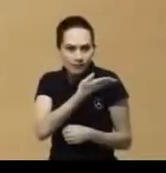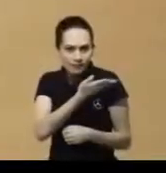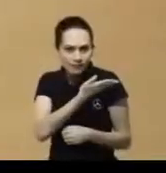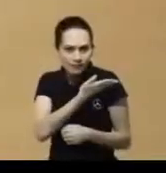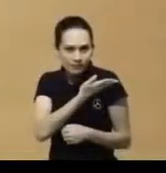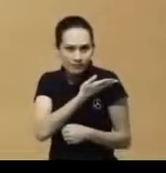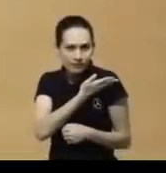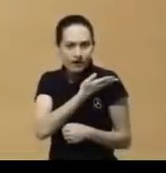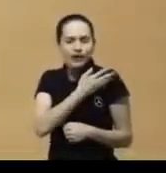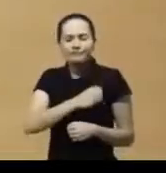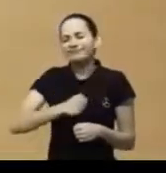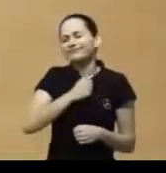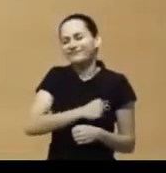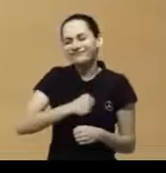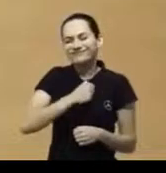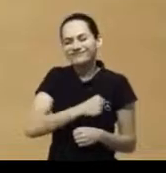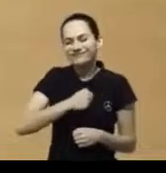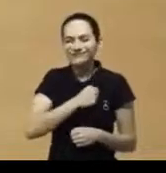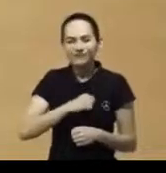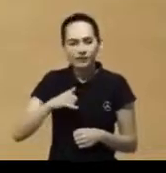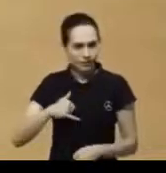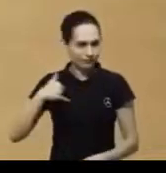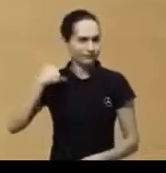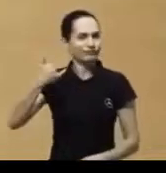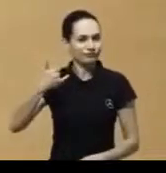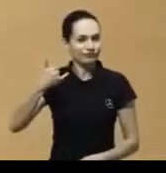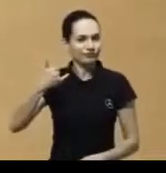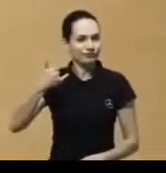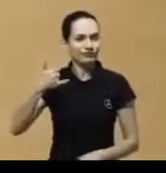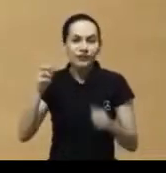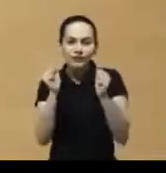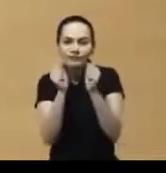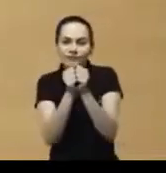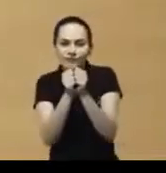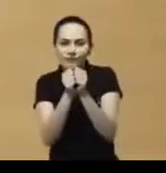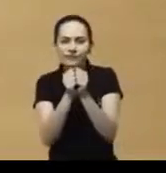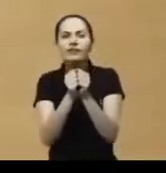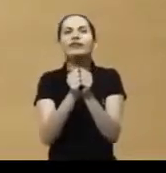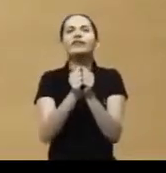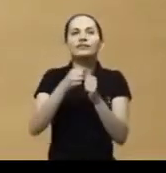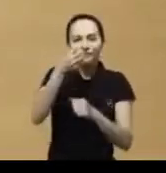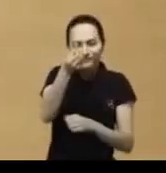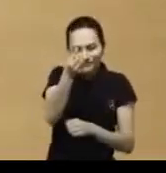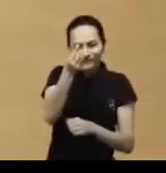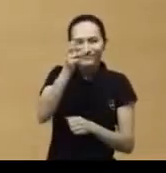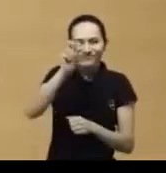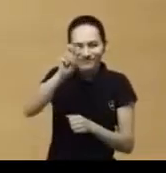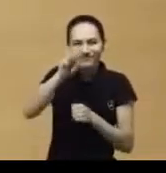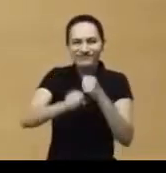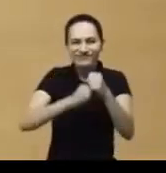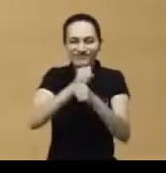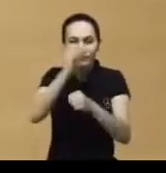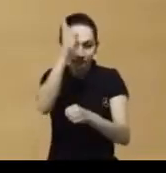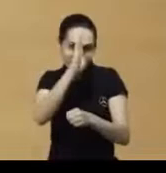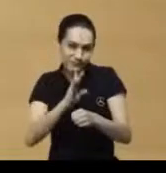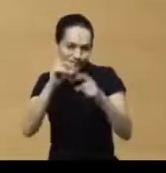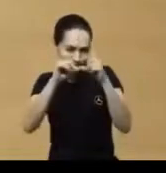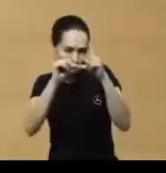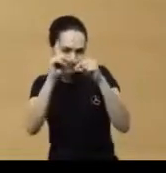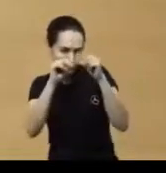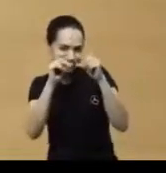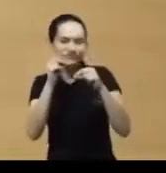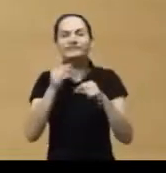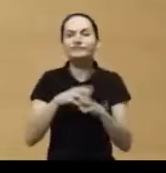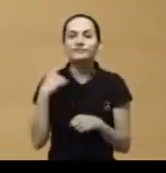Amigos é um imenso prazer em um grande orgulho fazer parte dos 65 anos da mercedes-benz no Brasil